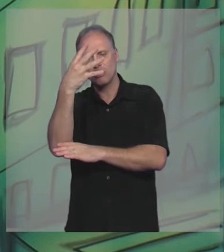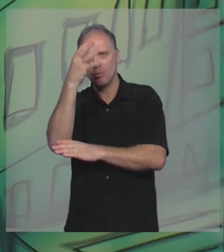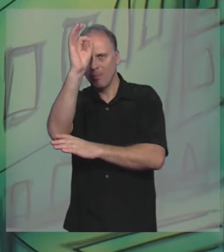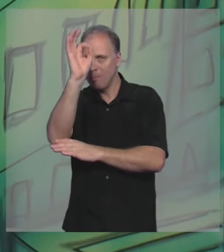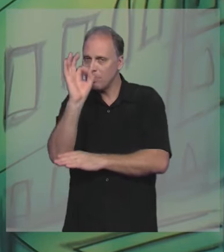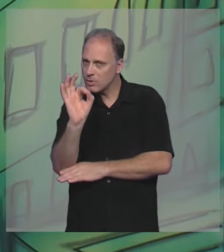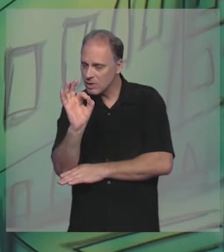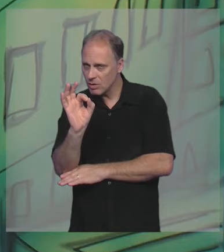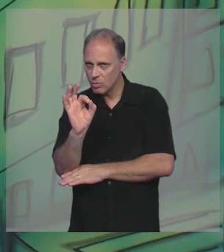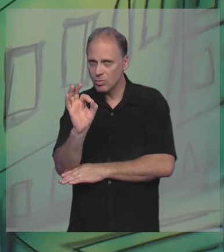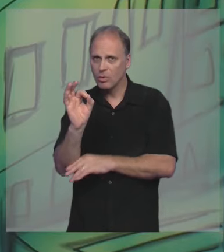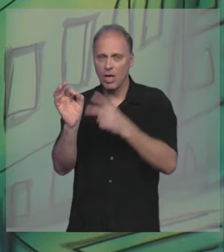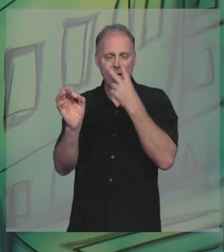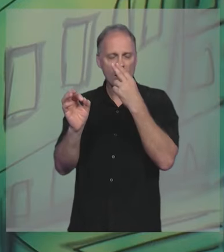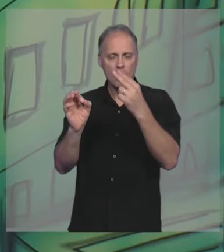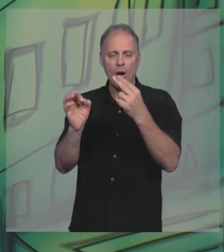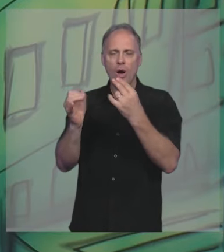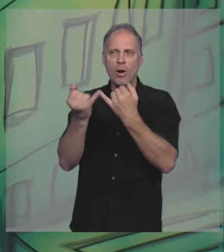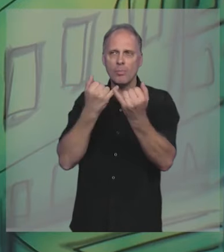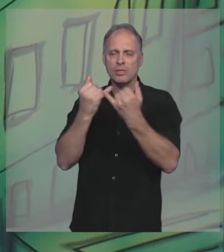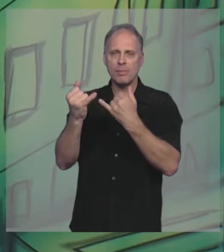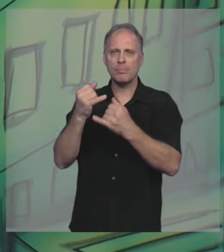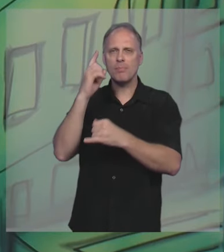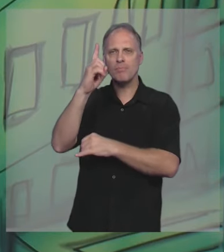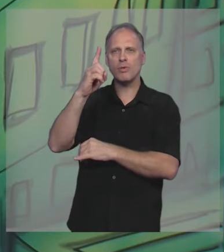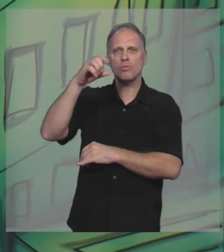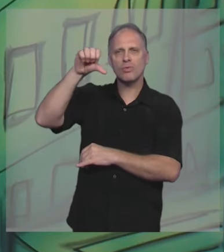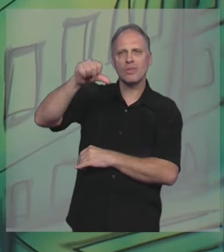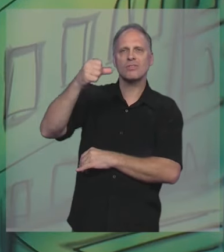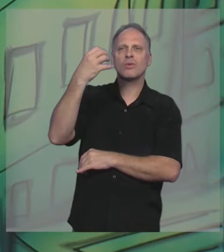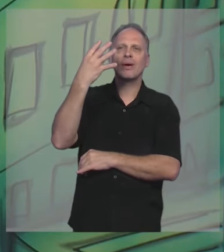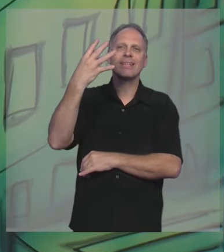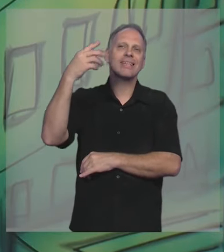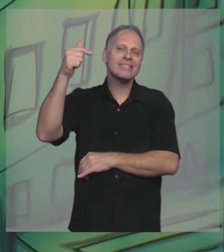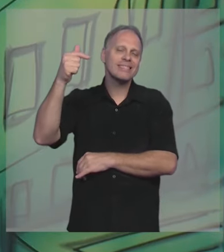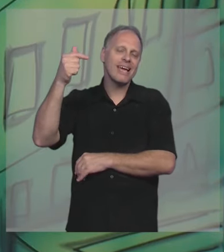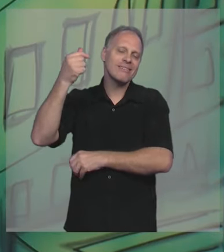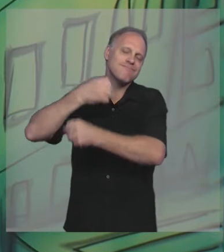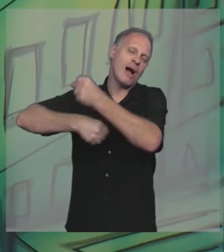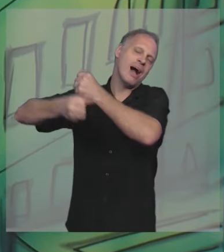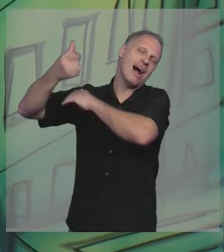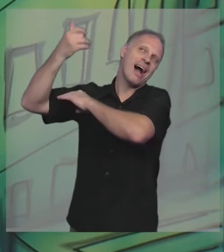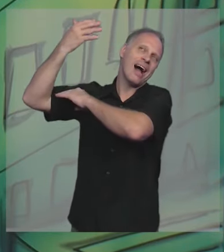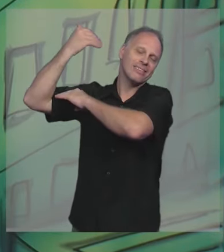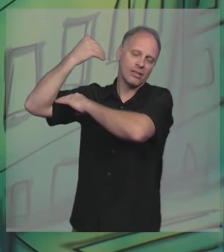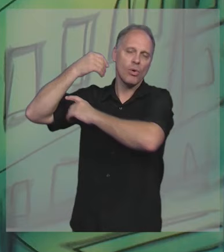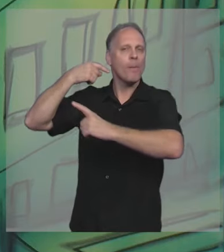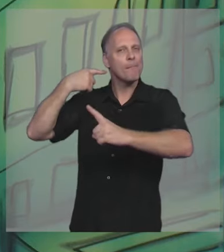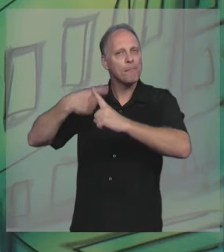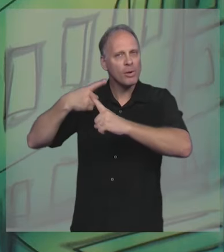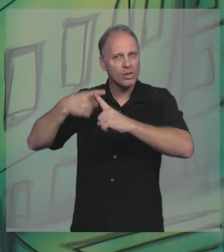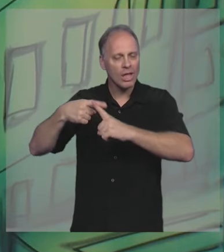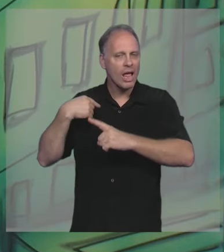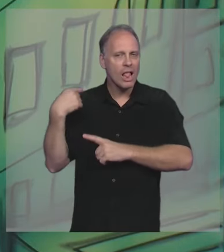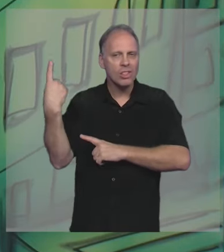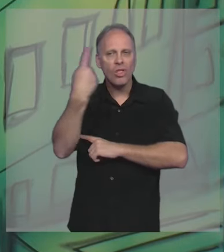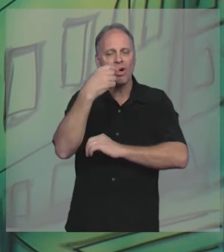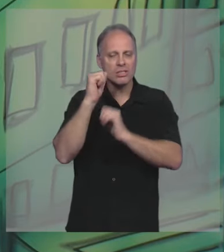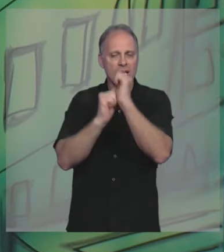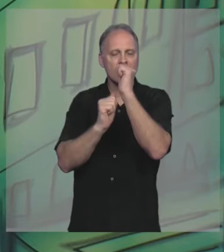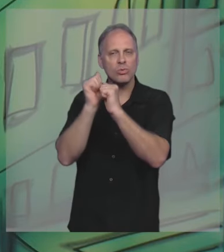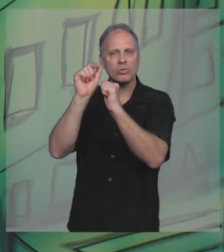11,4%, né, que é o mesmo patamar de 1947. Né. Por que a nossa